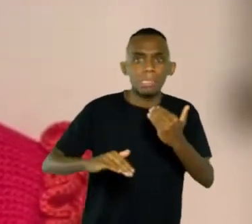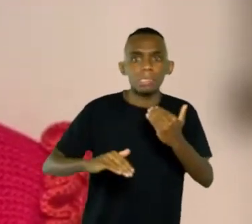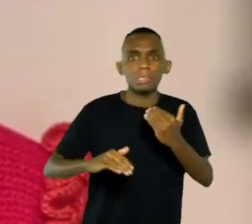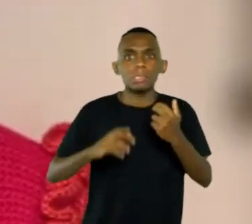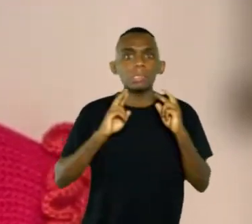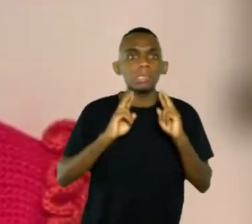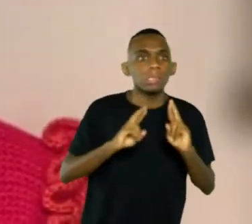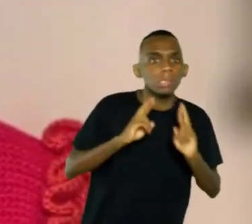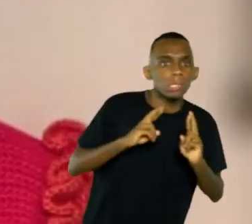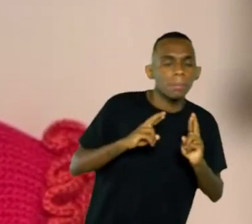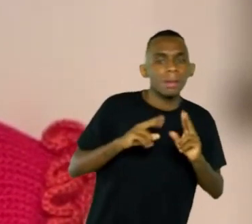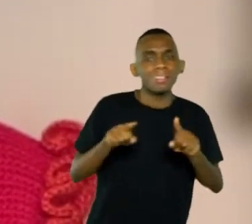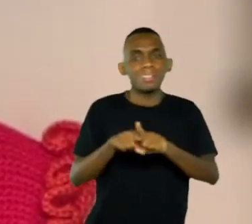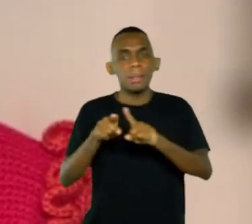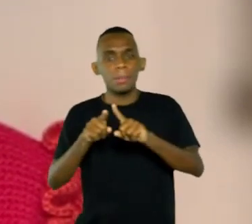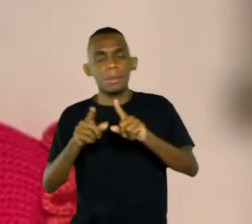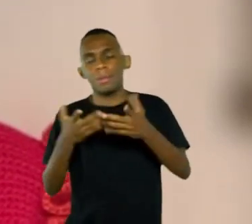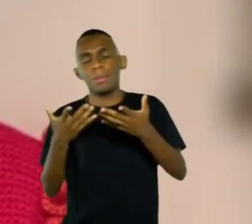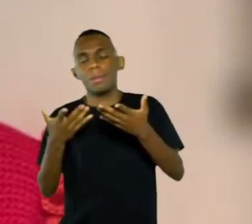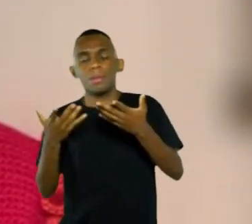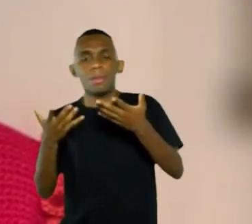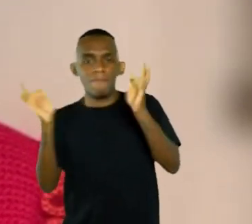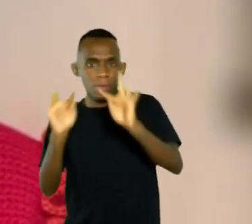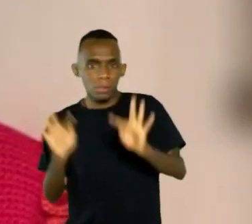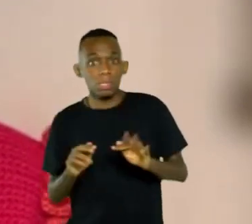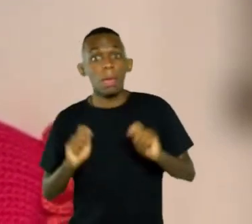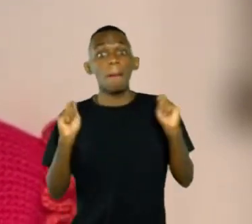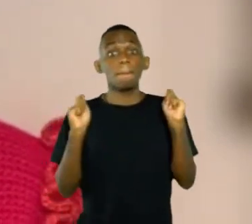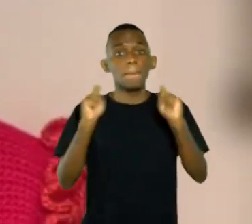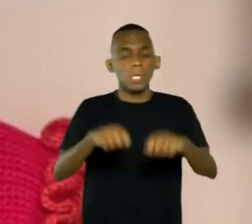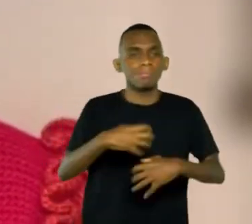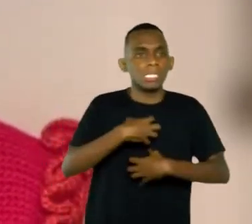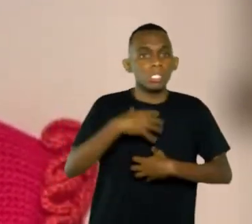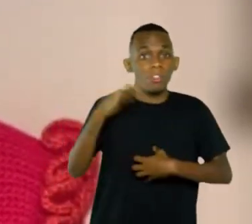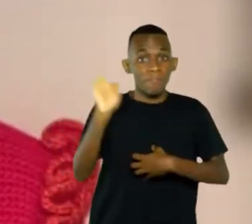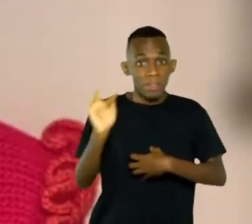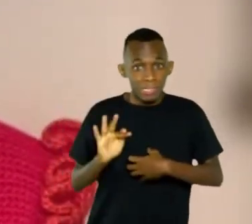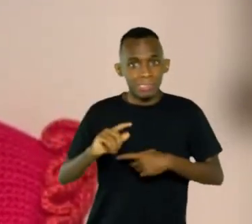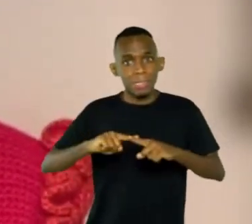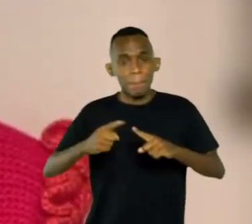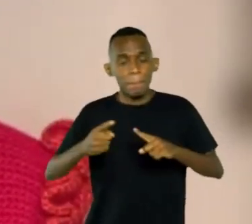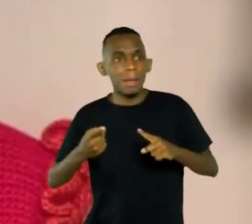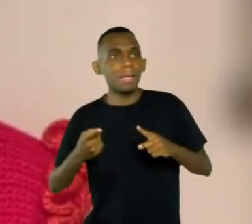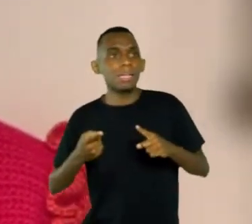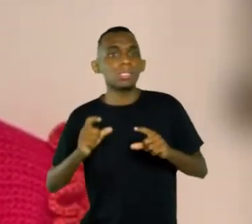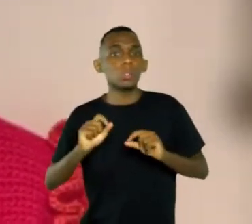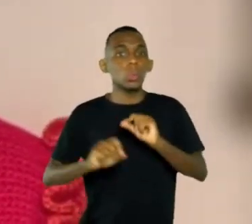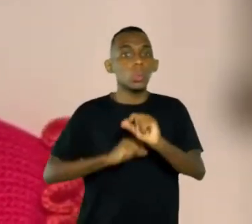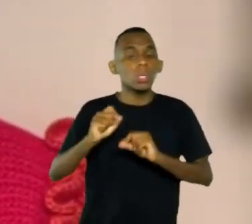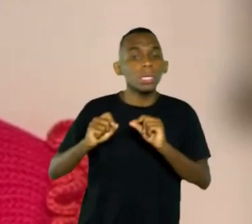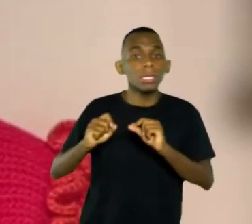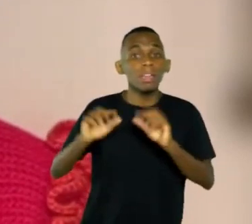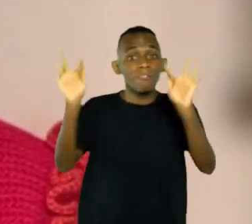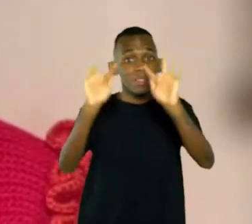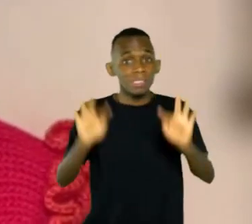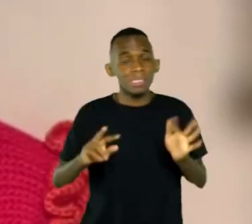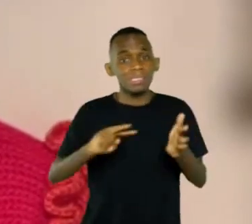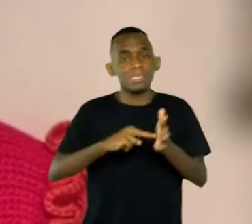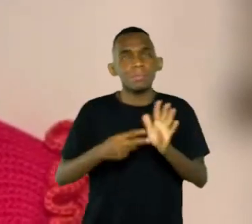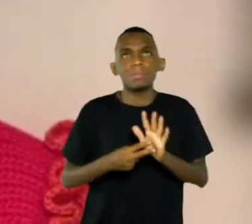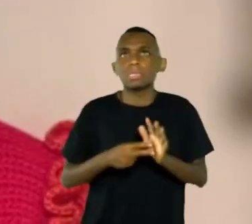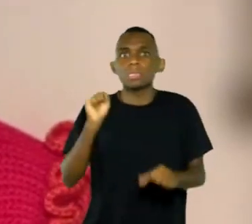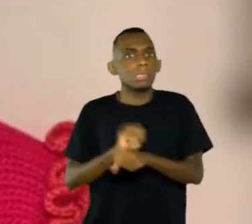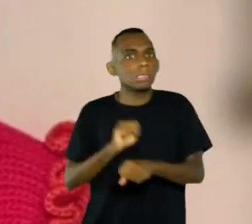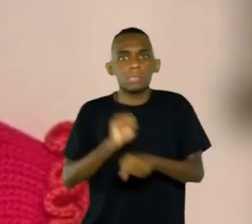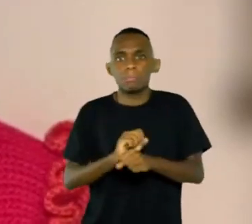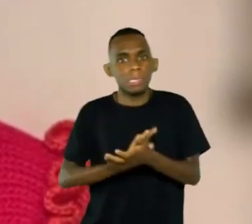e a felicidade, sobre a possibilidade de ser feliz estar muito mais na mão na não espera, na ausência